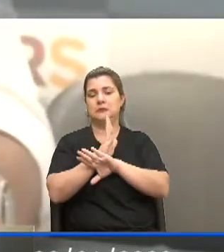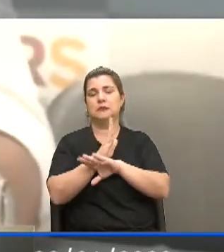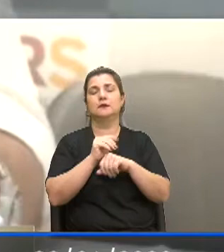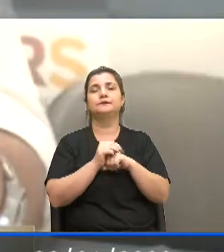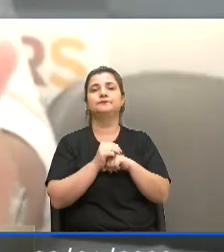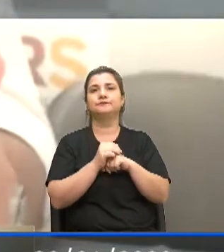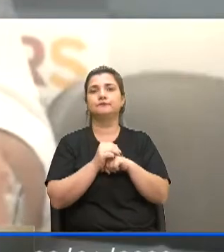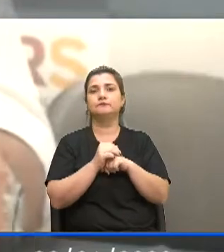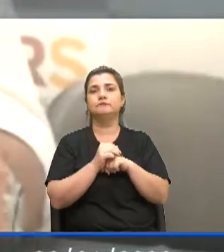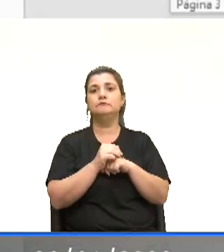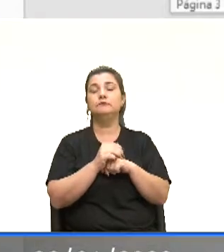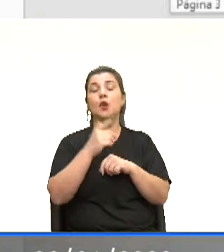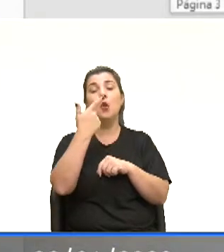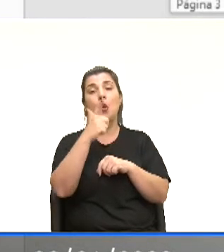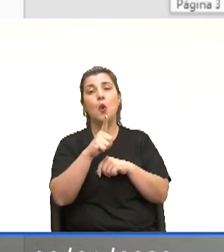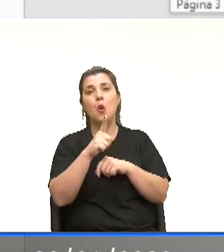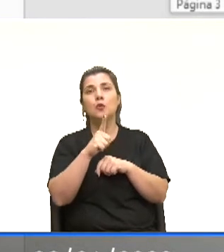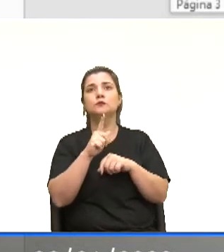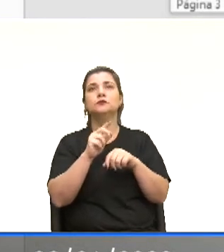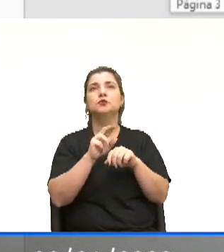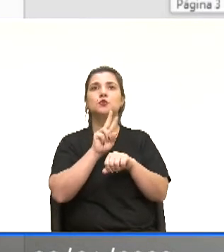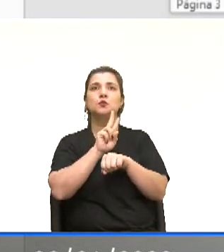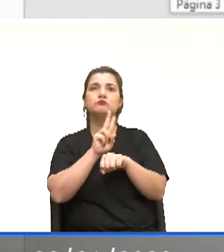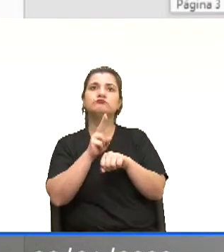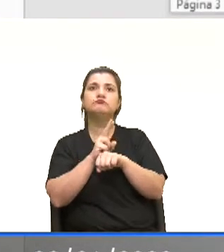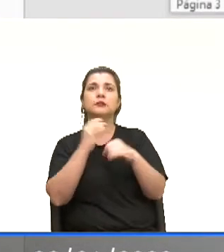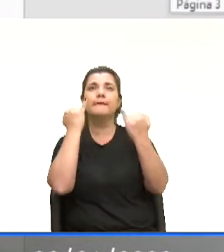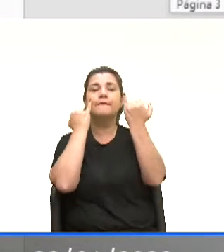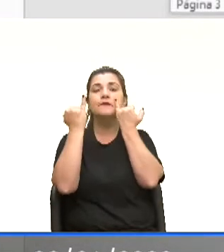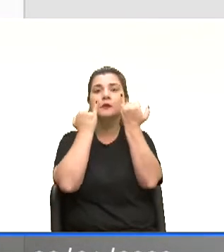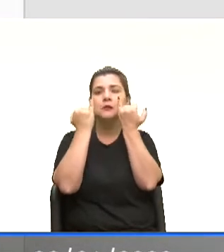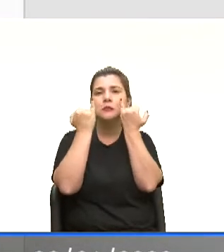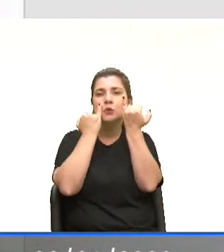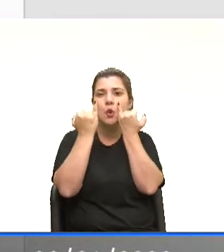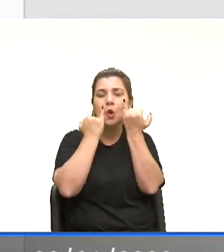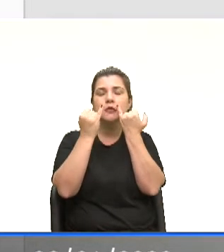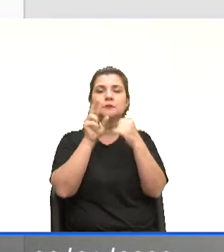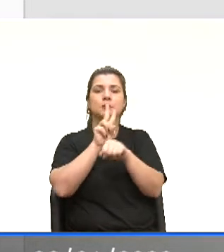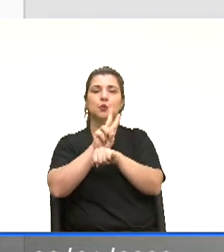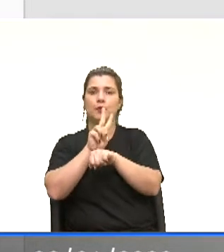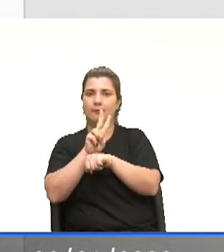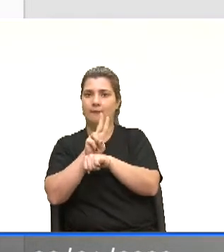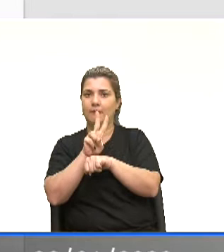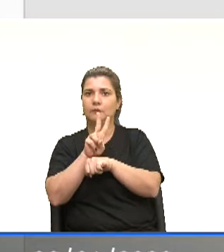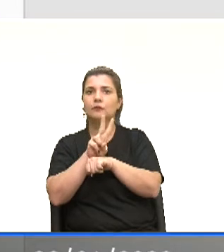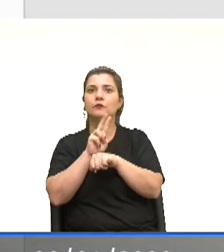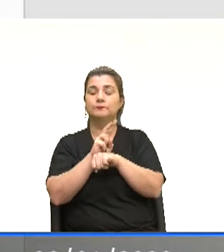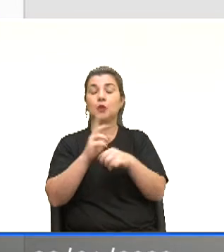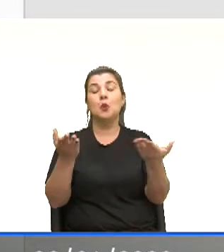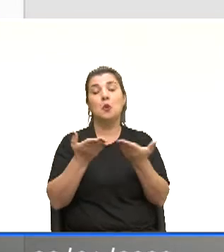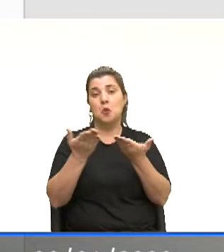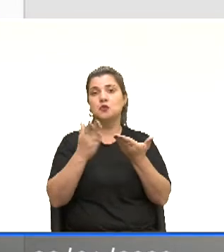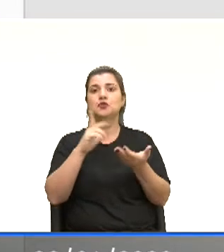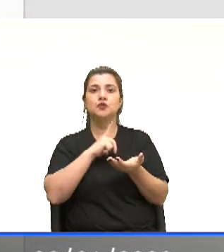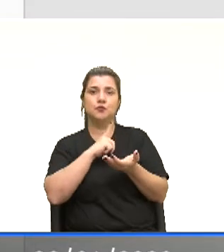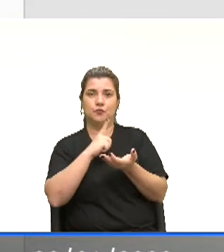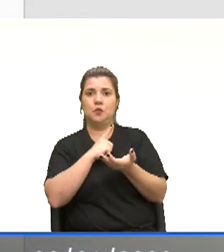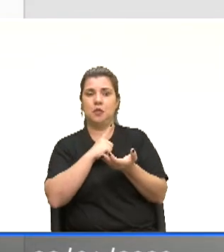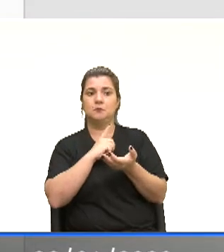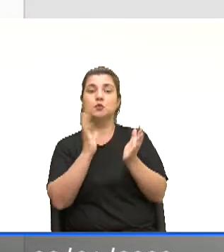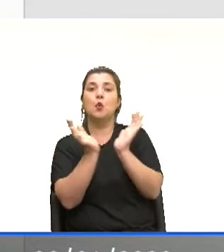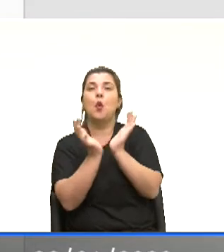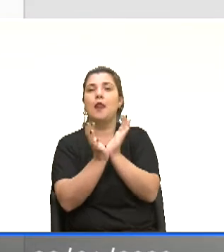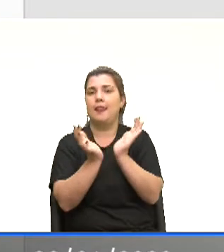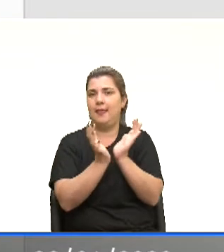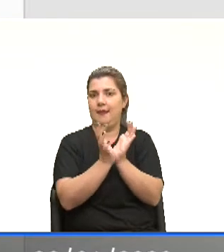Algumas medidas de recomendação, de forma... Hoje nós tivemos alguns colegas do setor falando protocolos